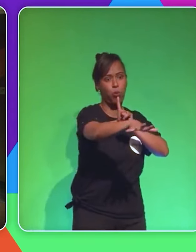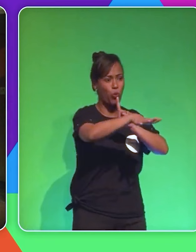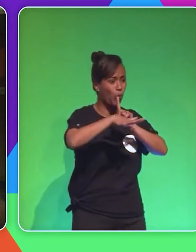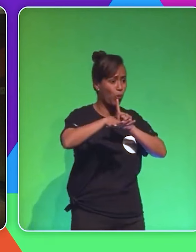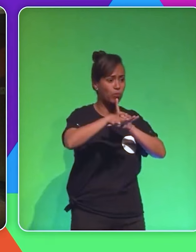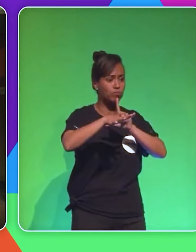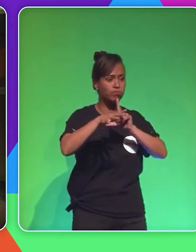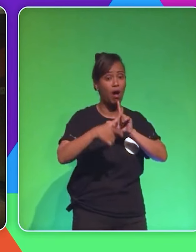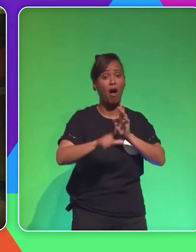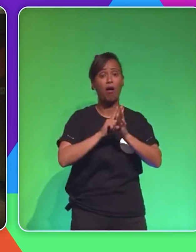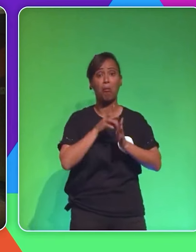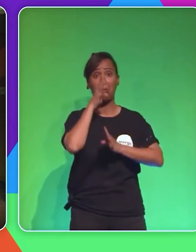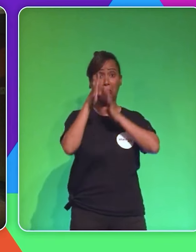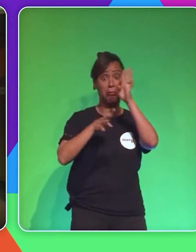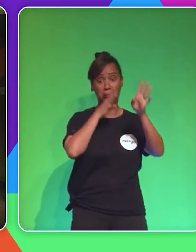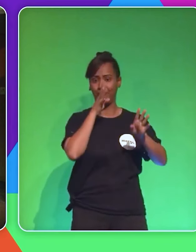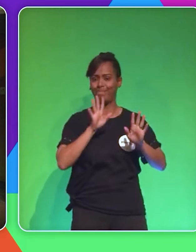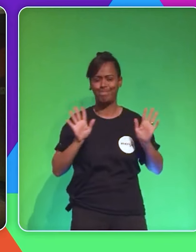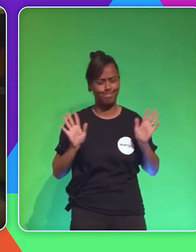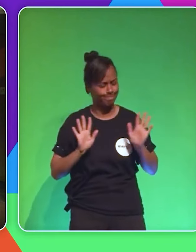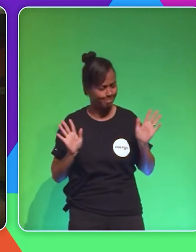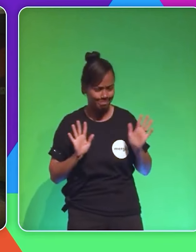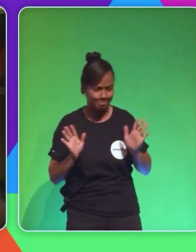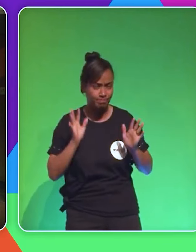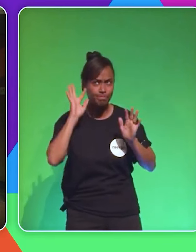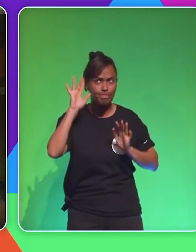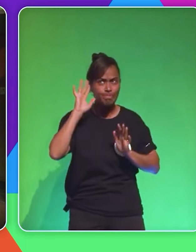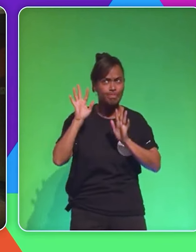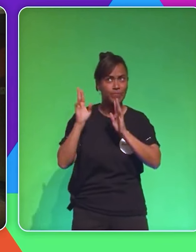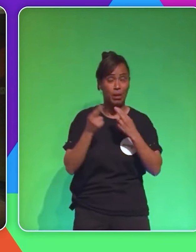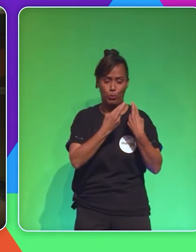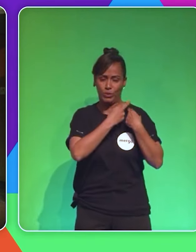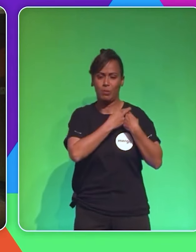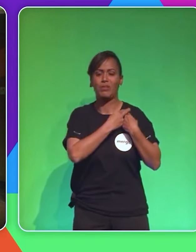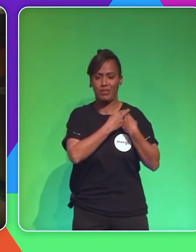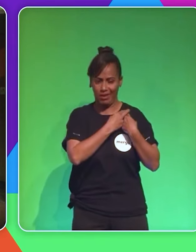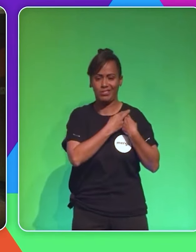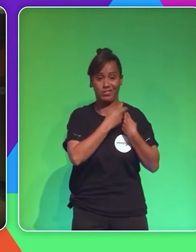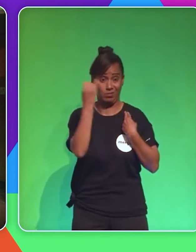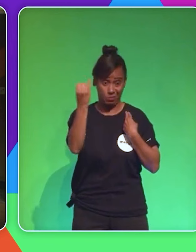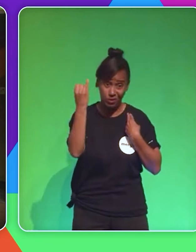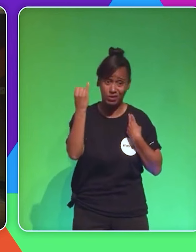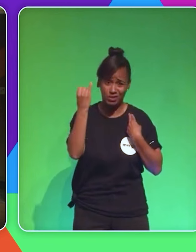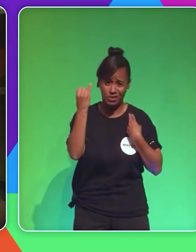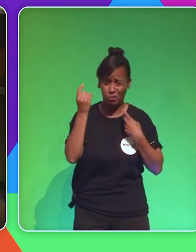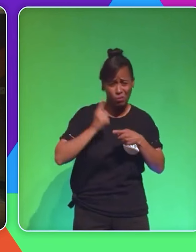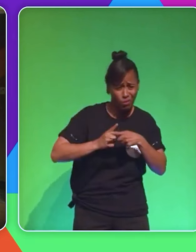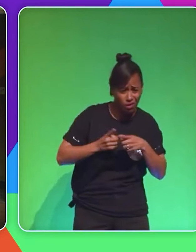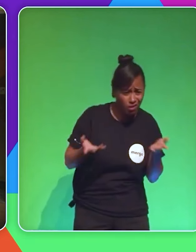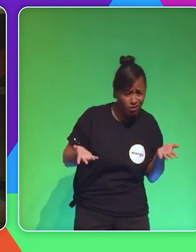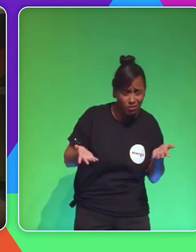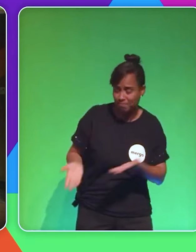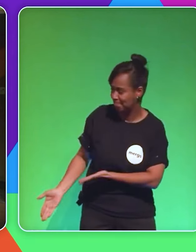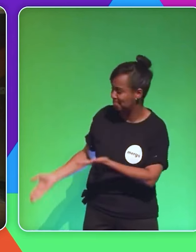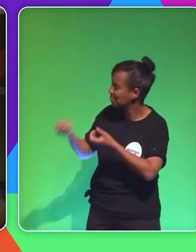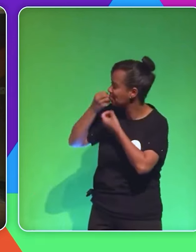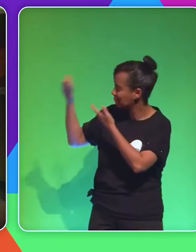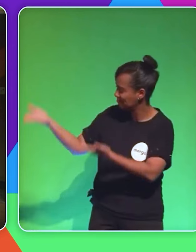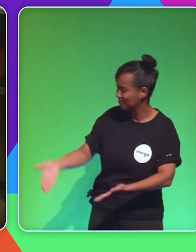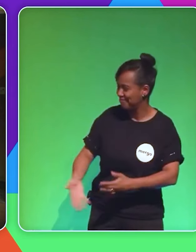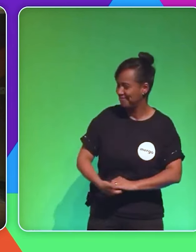sobre suas responsabilidades ao produzir conteúdo venha David seja